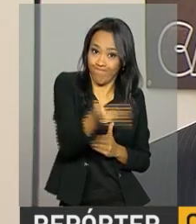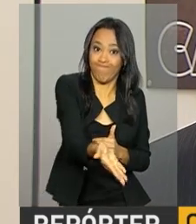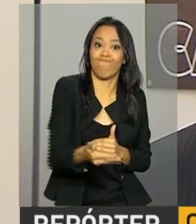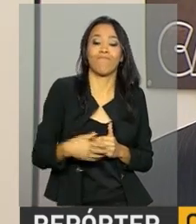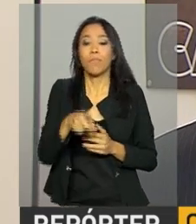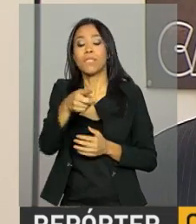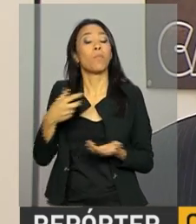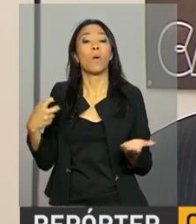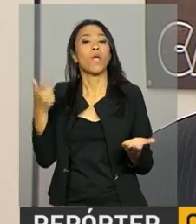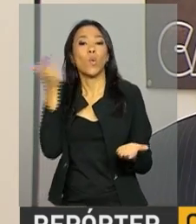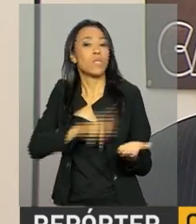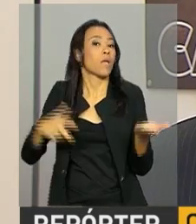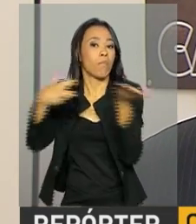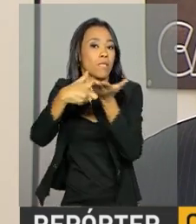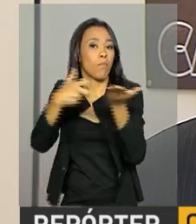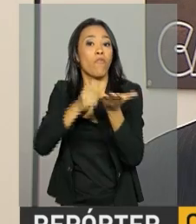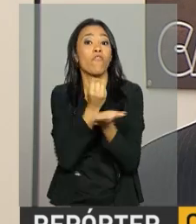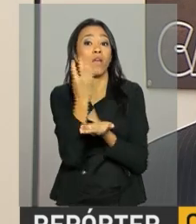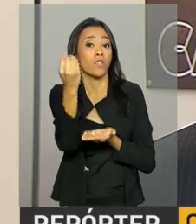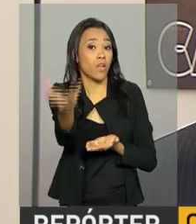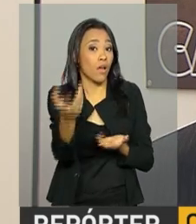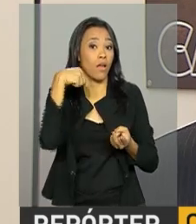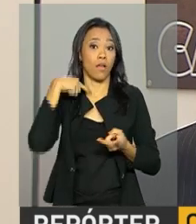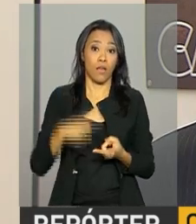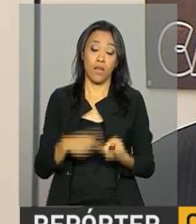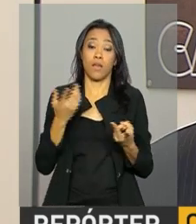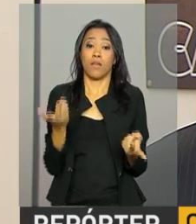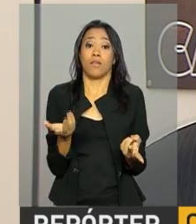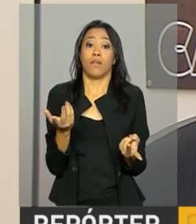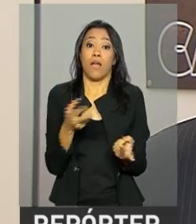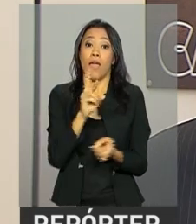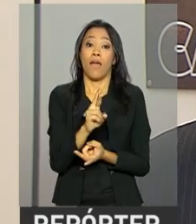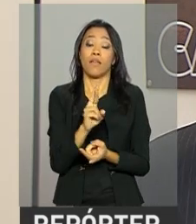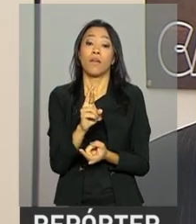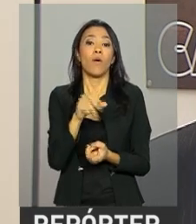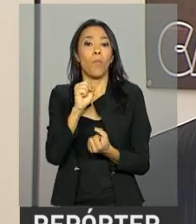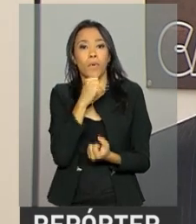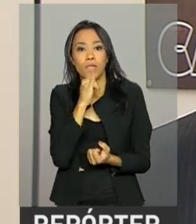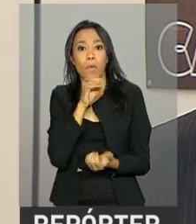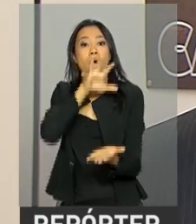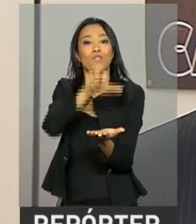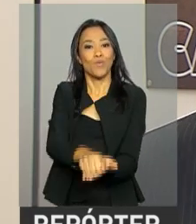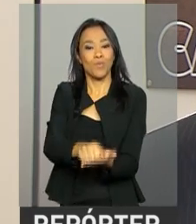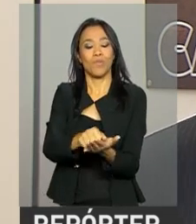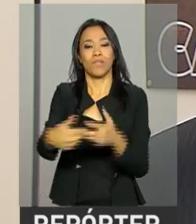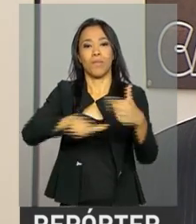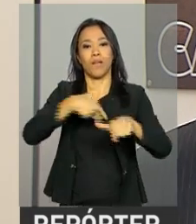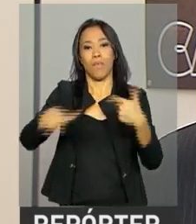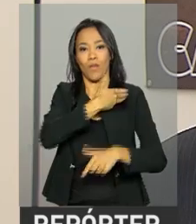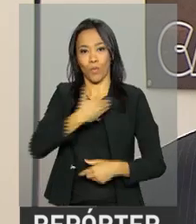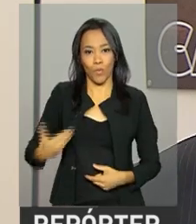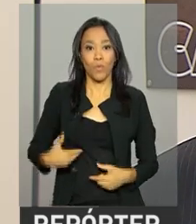passapor a de a Não revalidação do seu passaporte assumir cargos públicos prestar